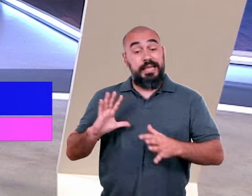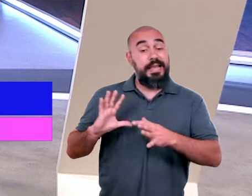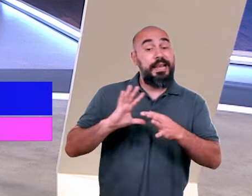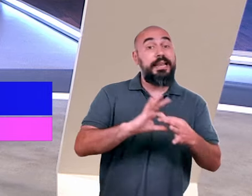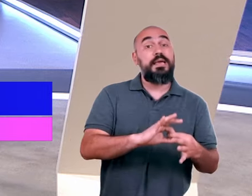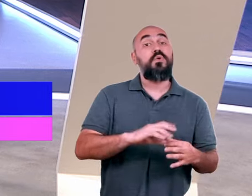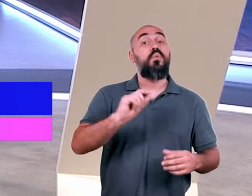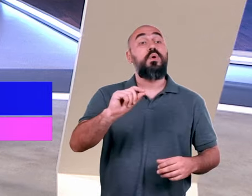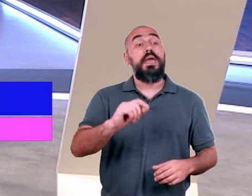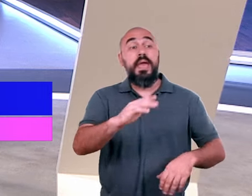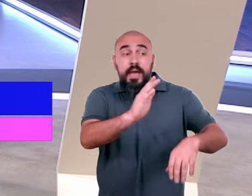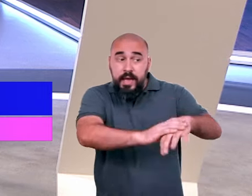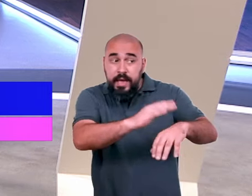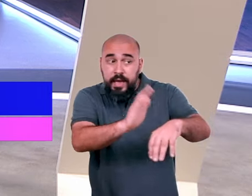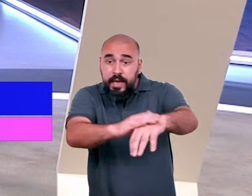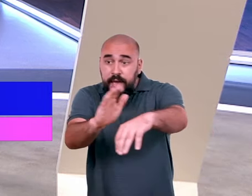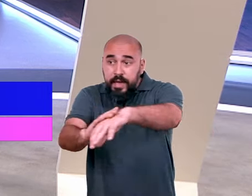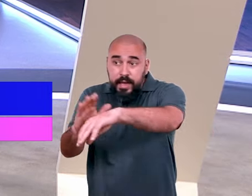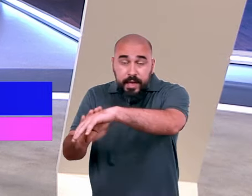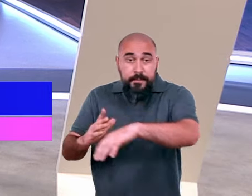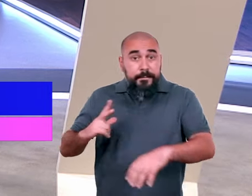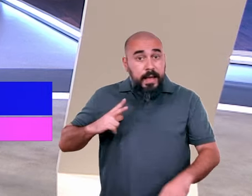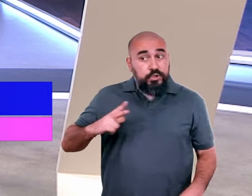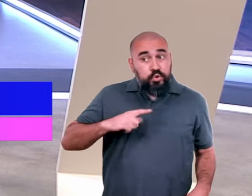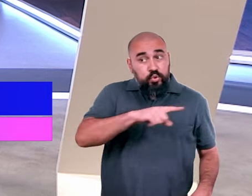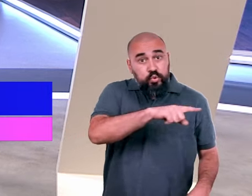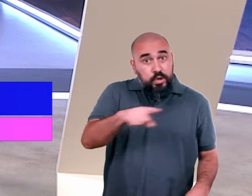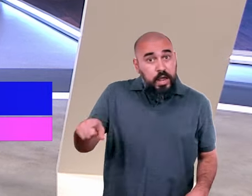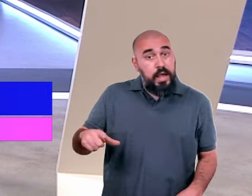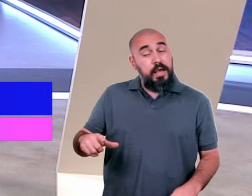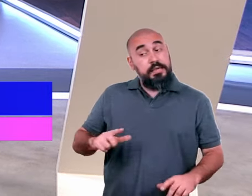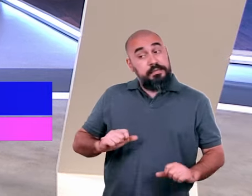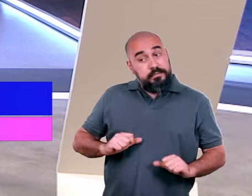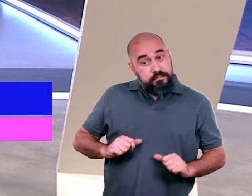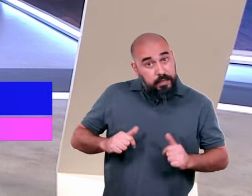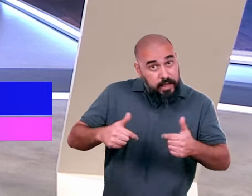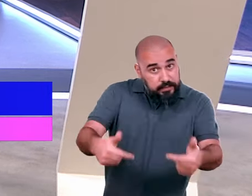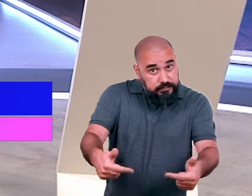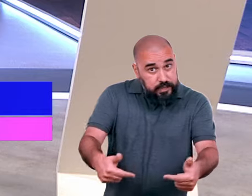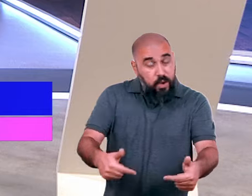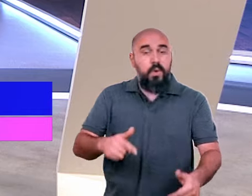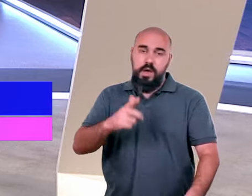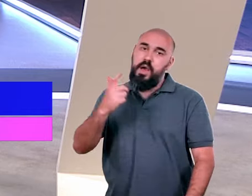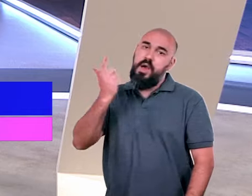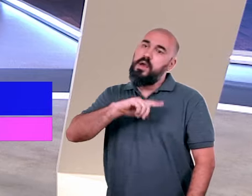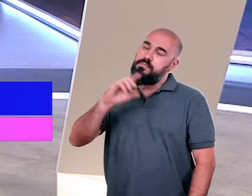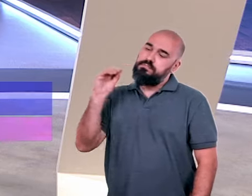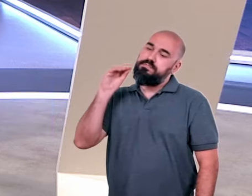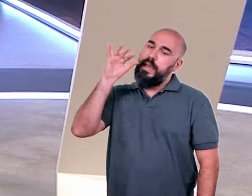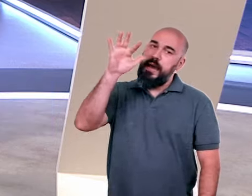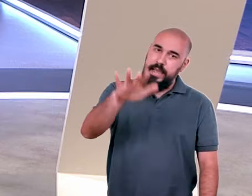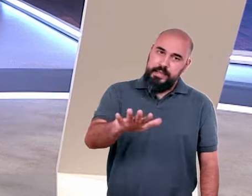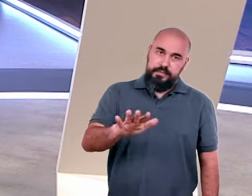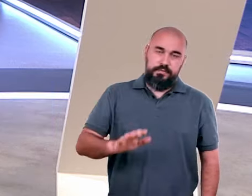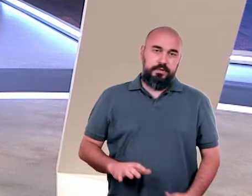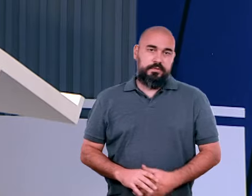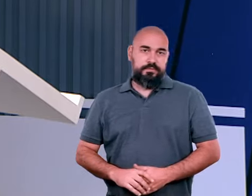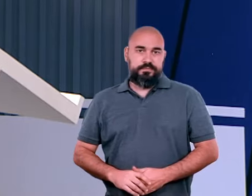a algumas ações pessoais ou da humanidade para que Deus se manifeste.